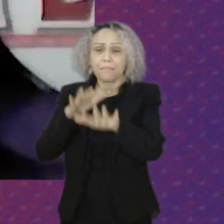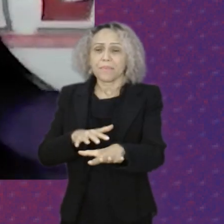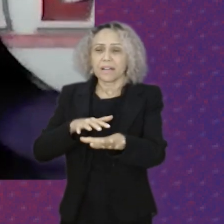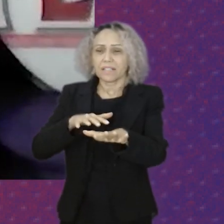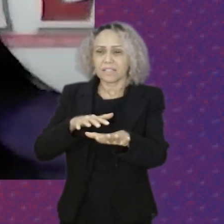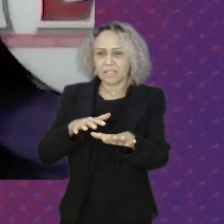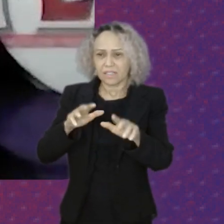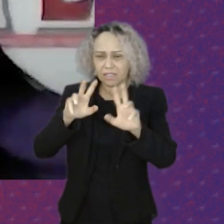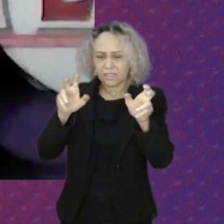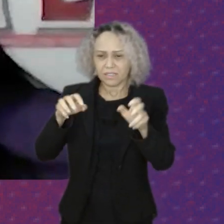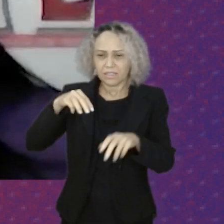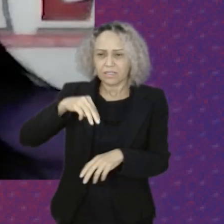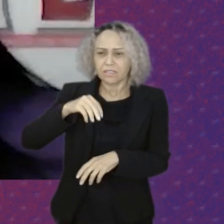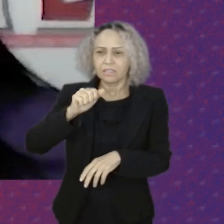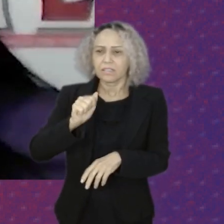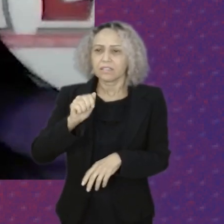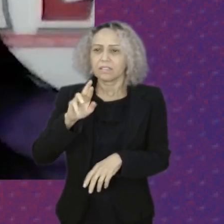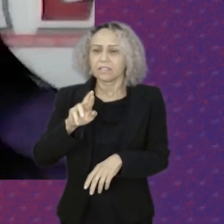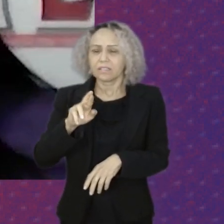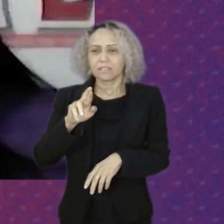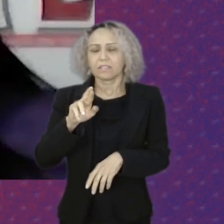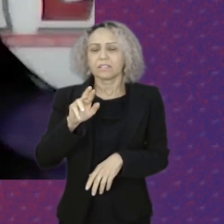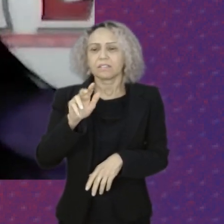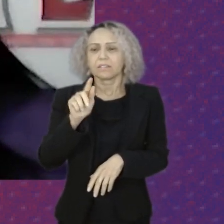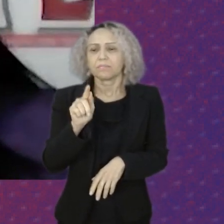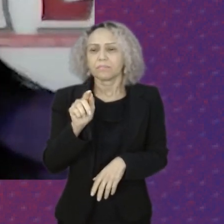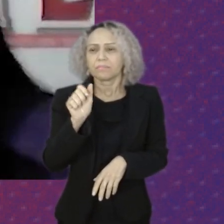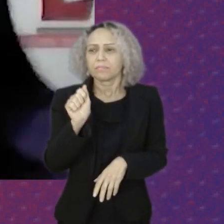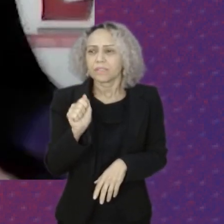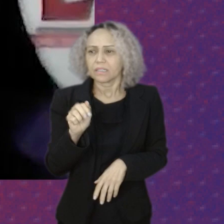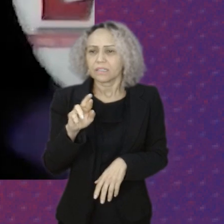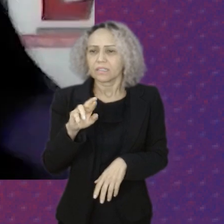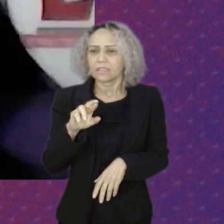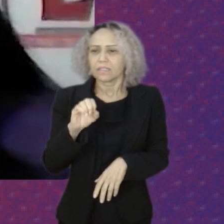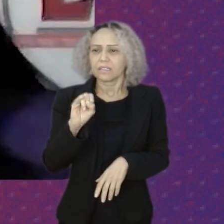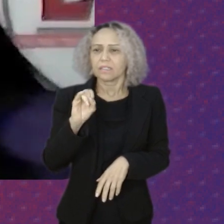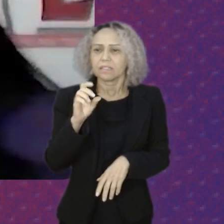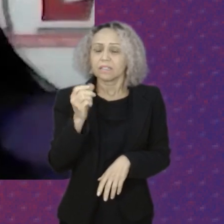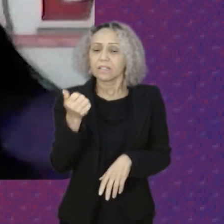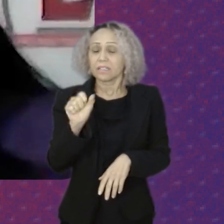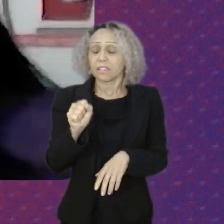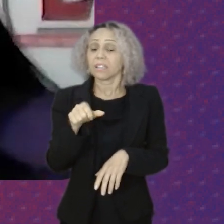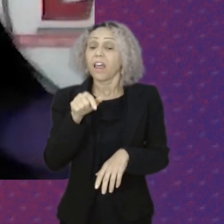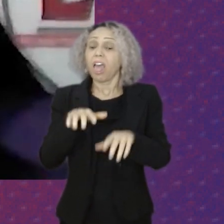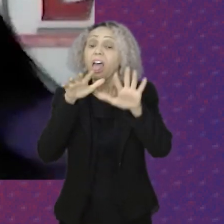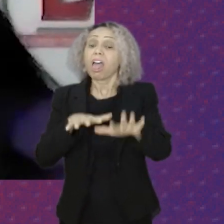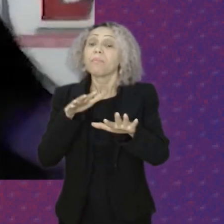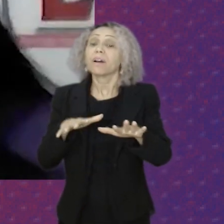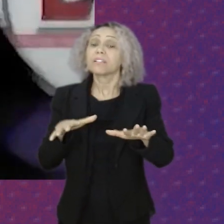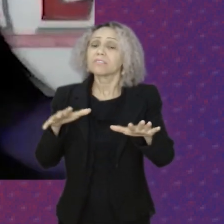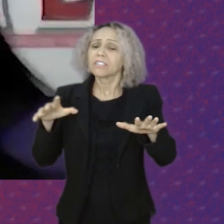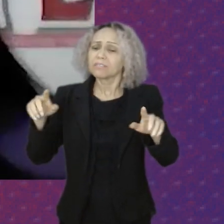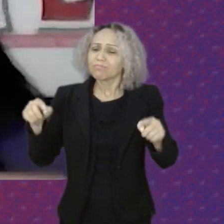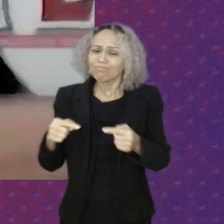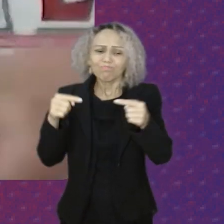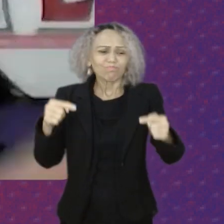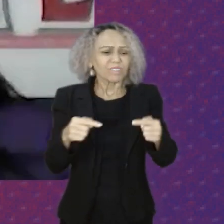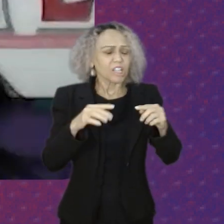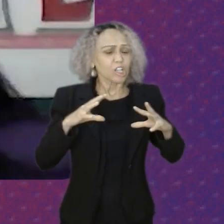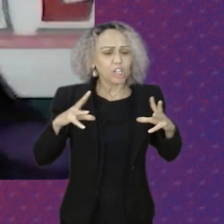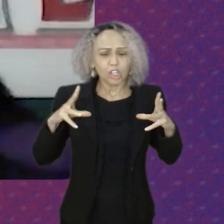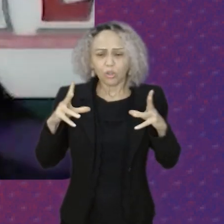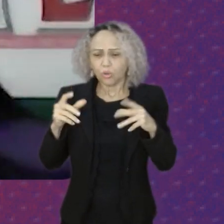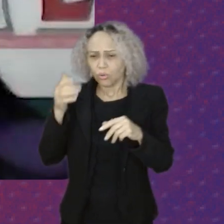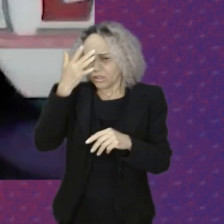e ela é uma marcha de todos os parceiros e parceiras. Então, começa a